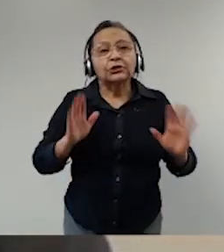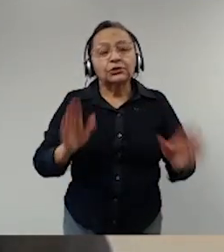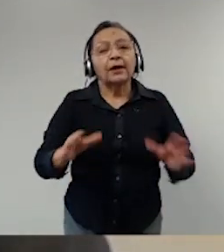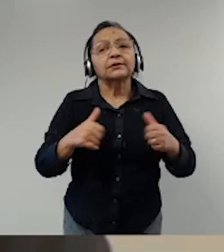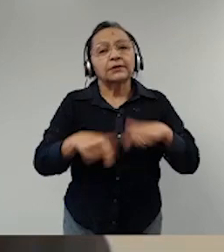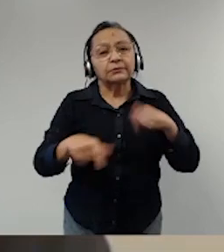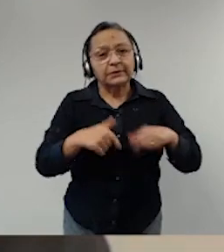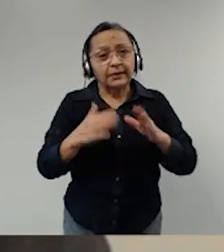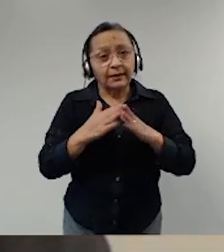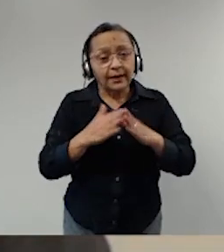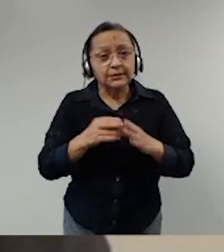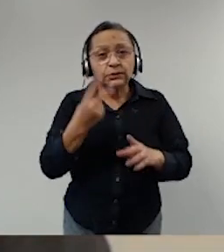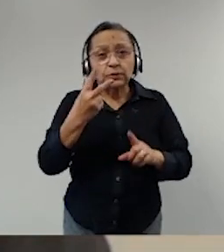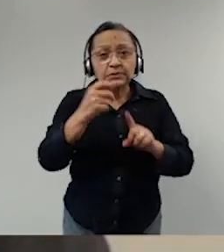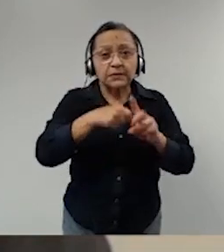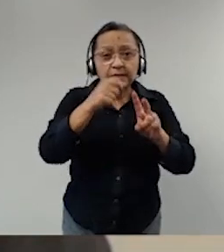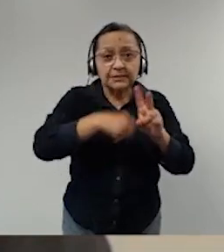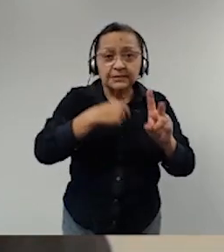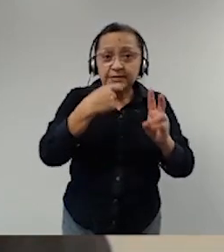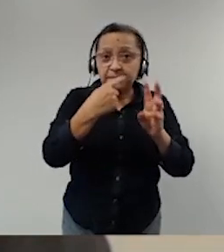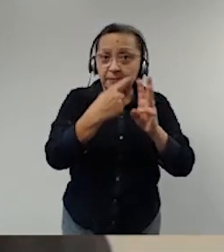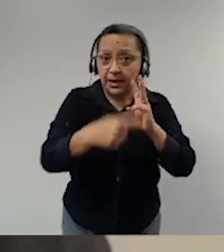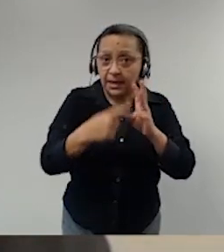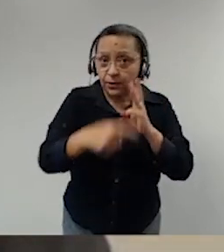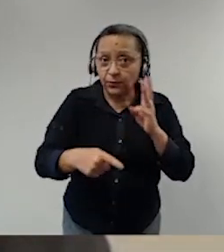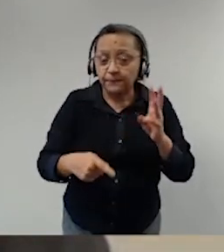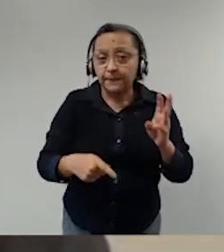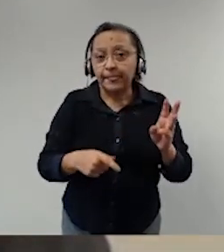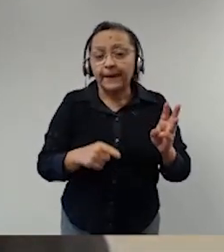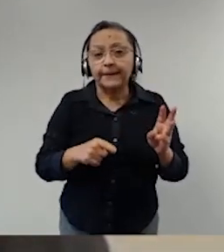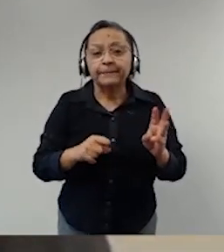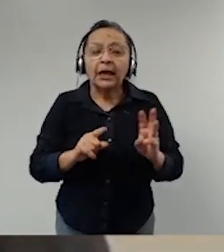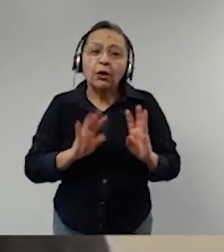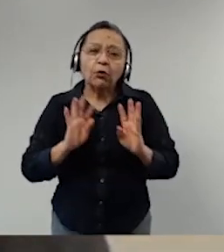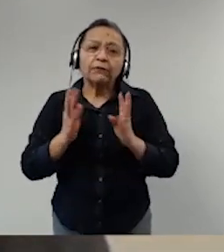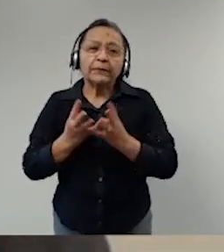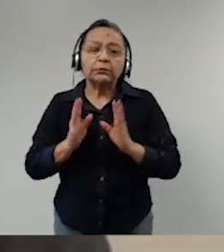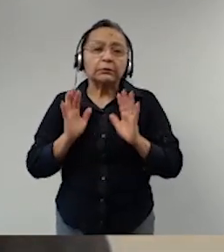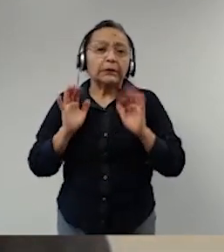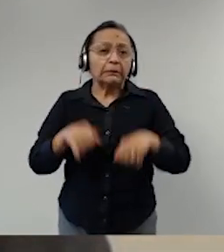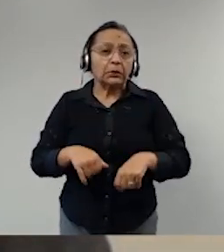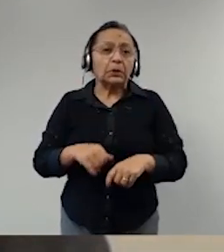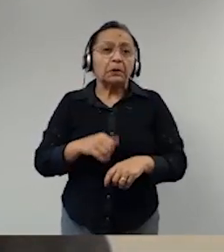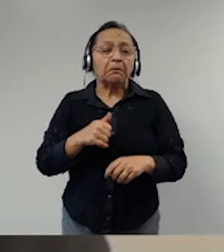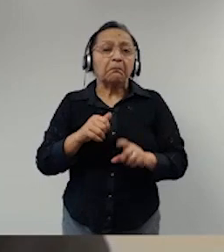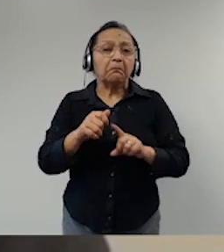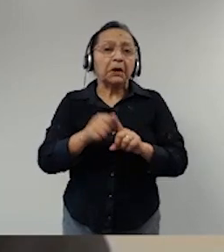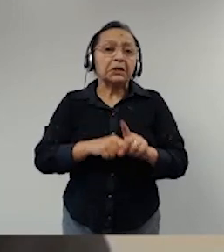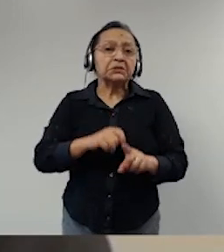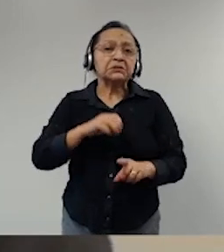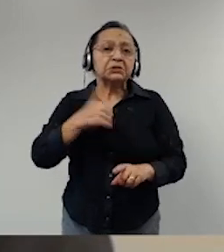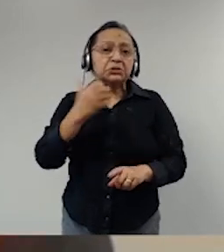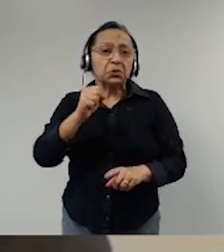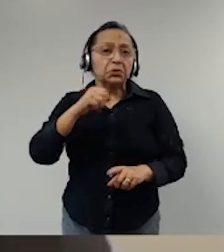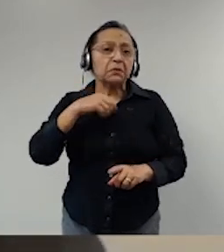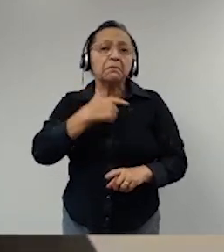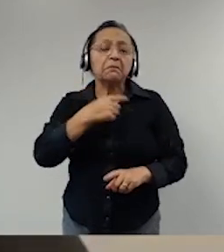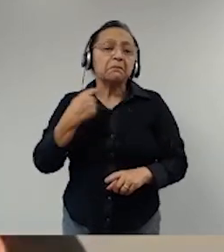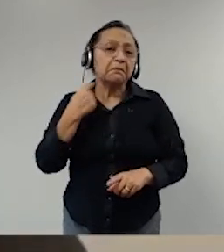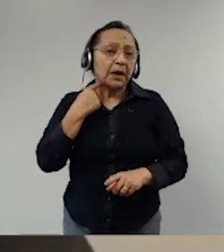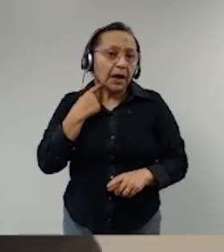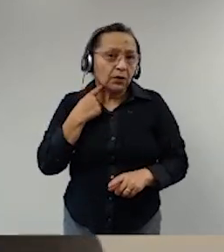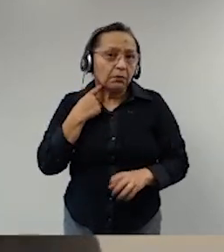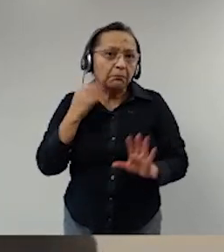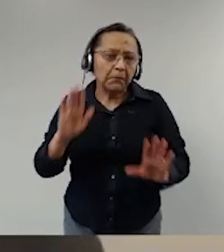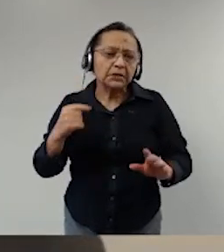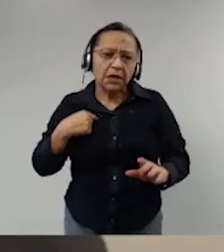terminado em 4 de maio, na CAEA de Guerreiro e quase todas as sociedades de advogados ficámos fora mais um mês. Eu vinha aqui todos os dias,